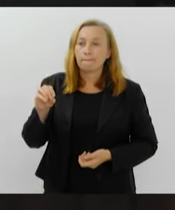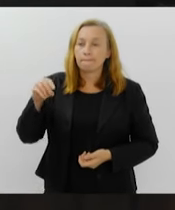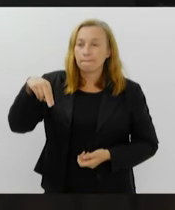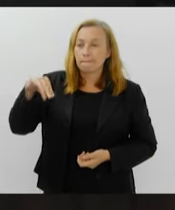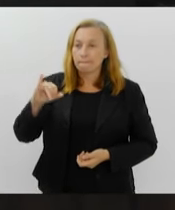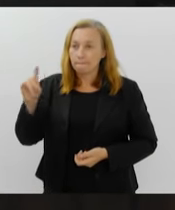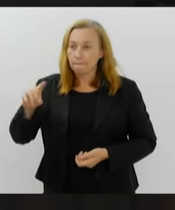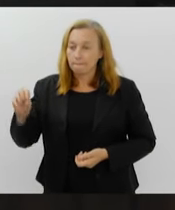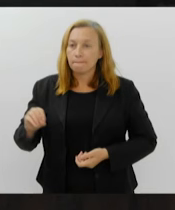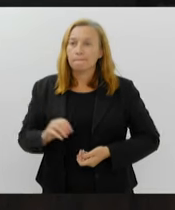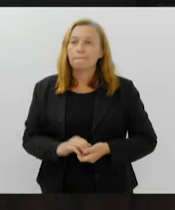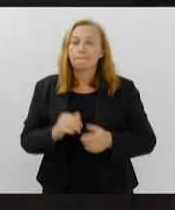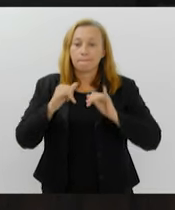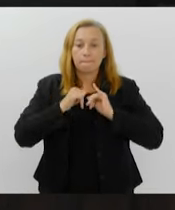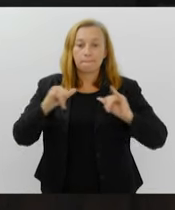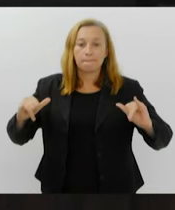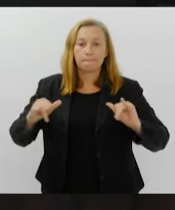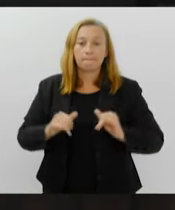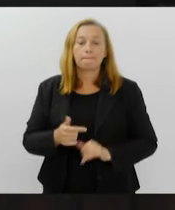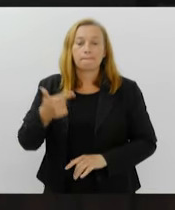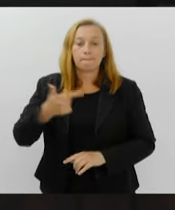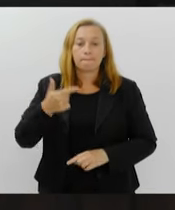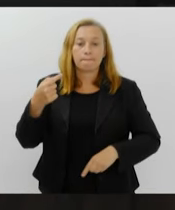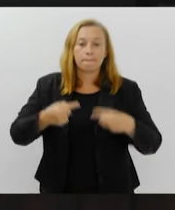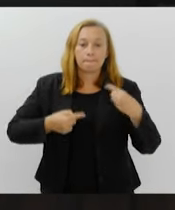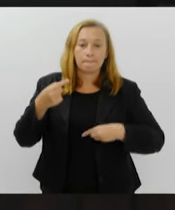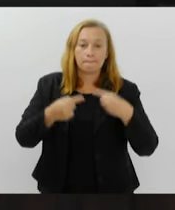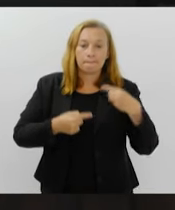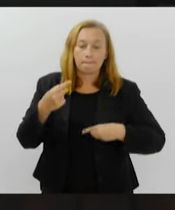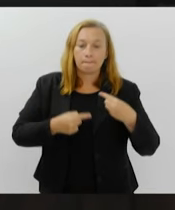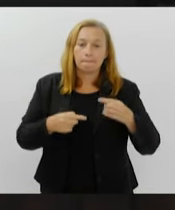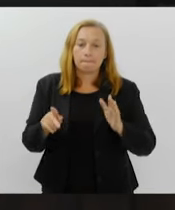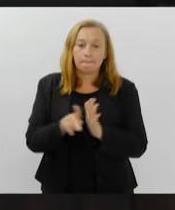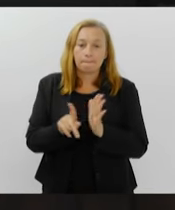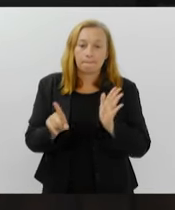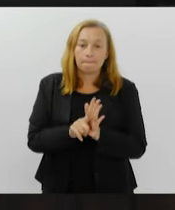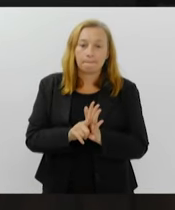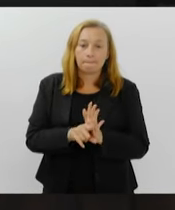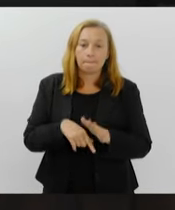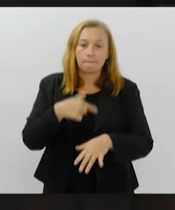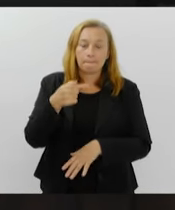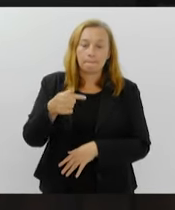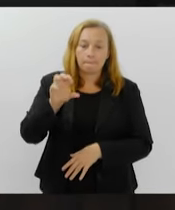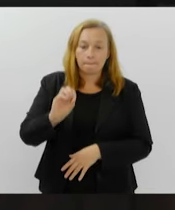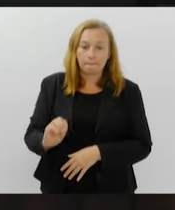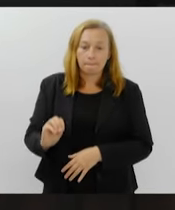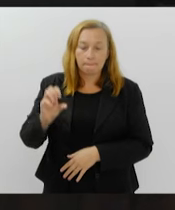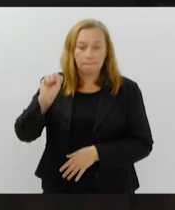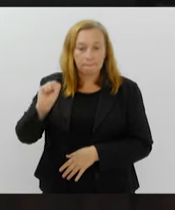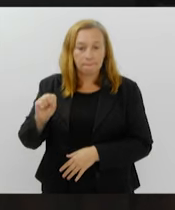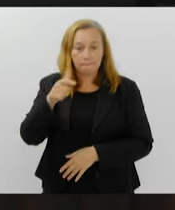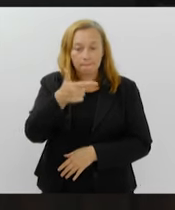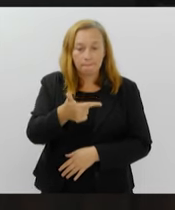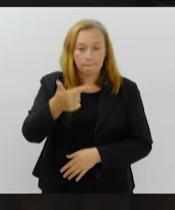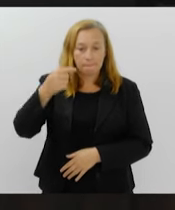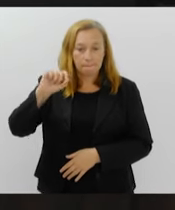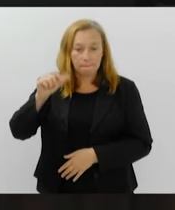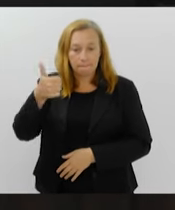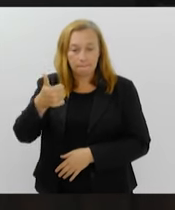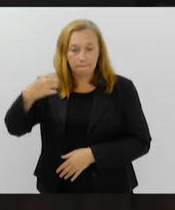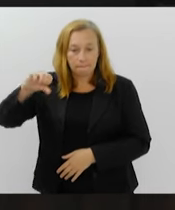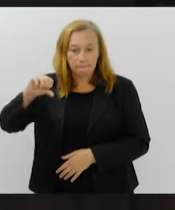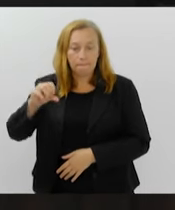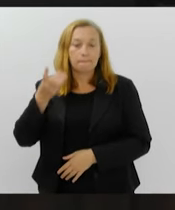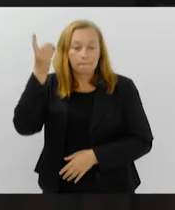Lins anuncio em segunda discussão projeto de lei número 708 de29